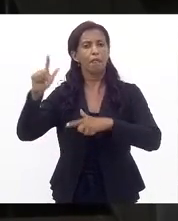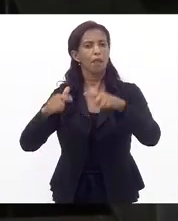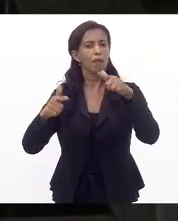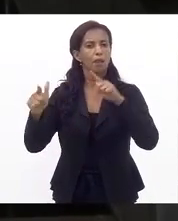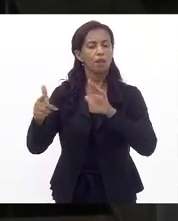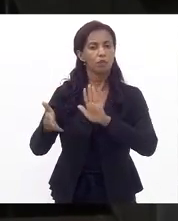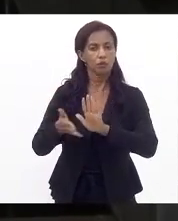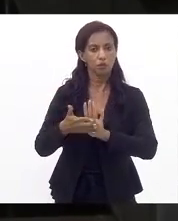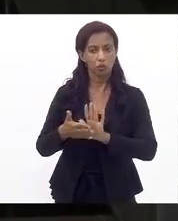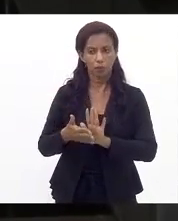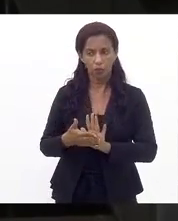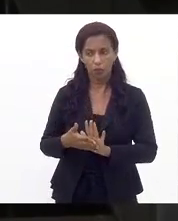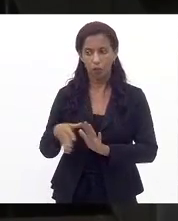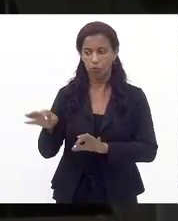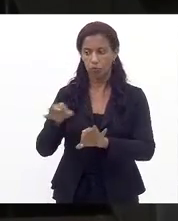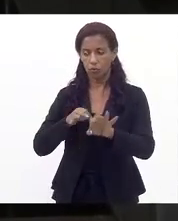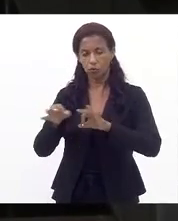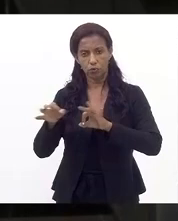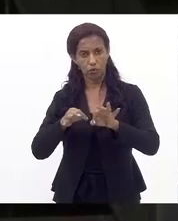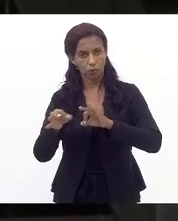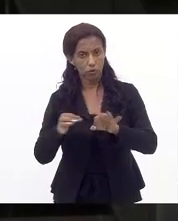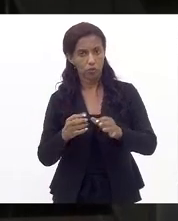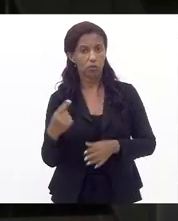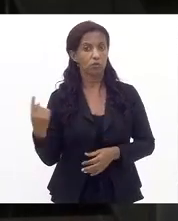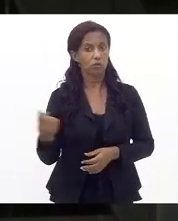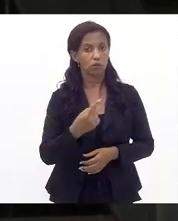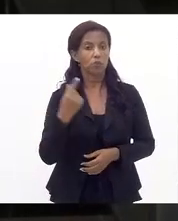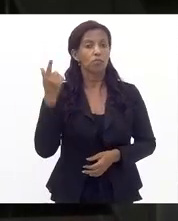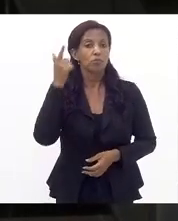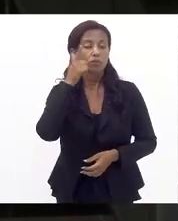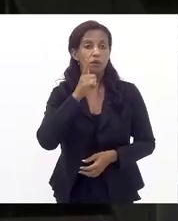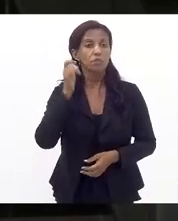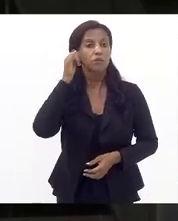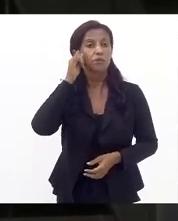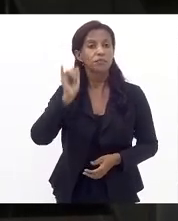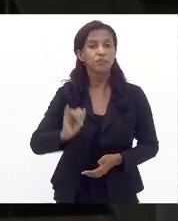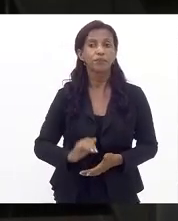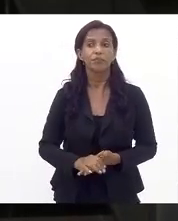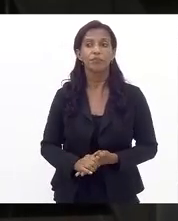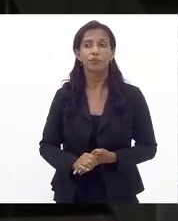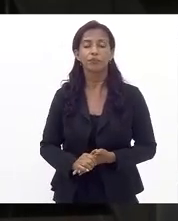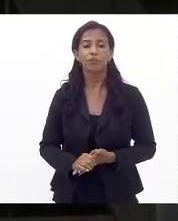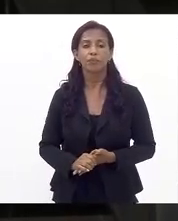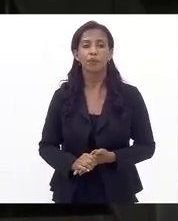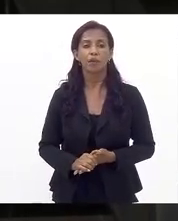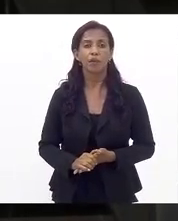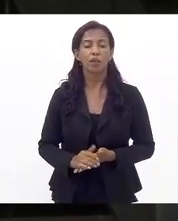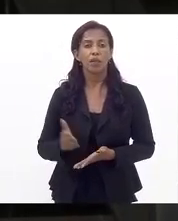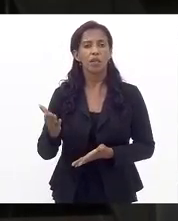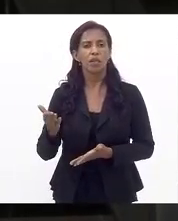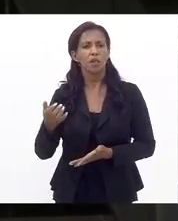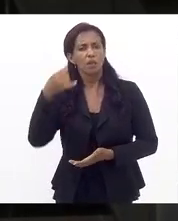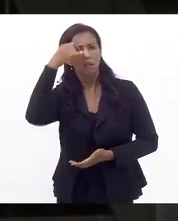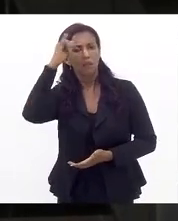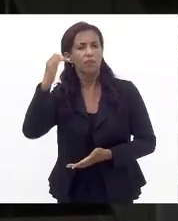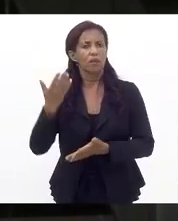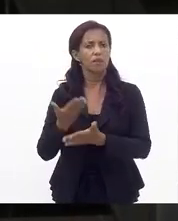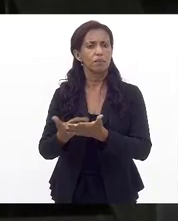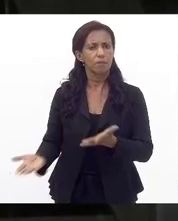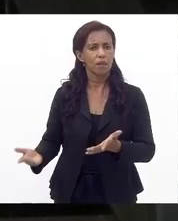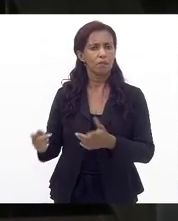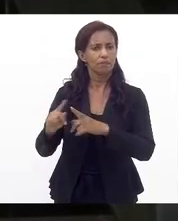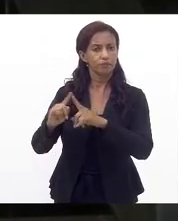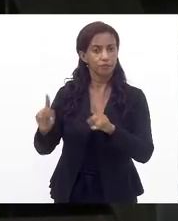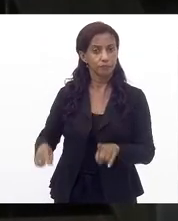nas outras propostas nos outros projetos Rodrigo Amorim nós conseguimos evitar há 15 dias sem perdas sobre Os Atuais